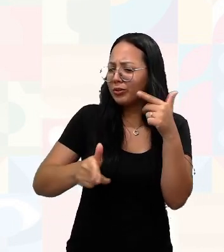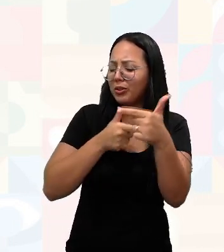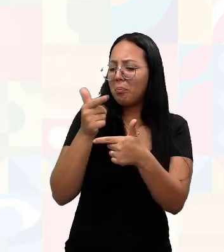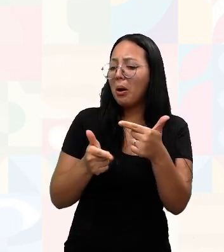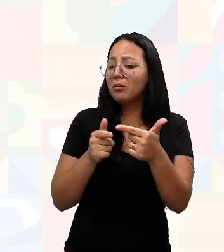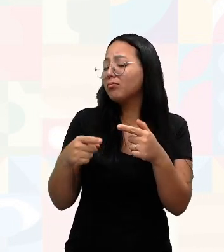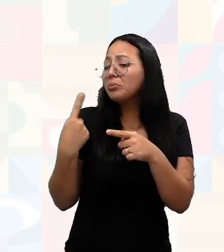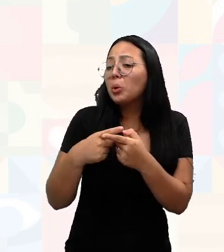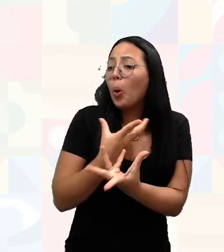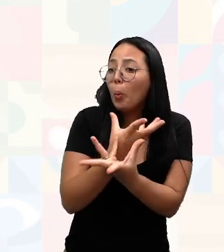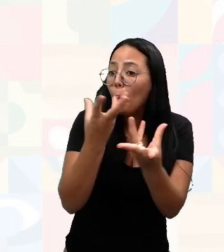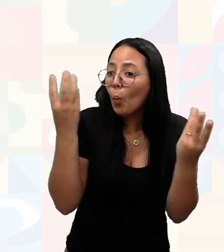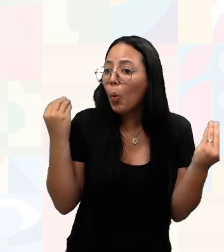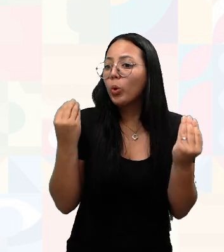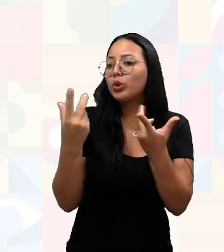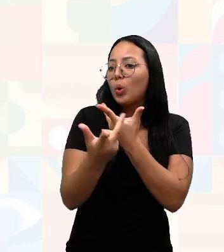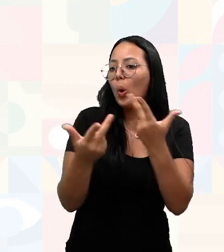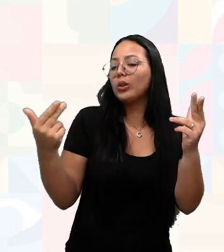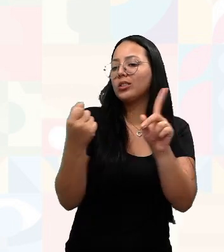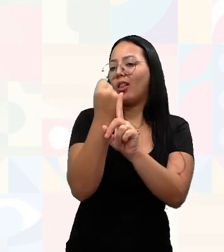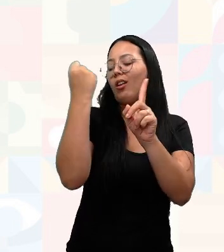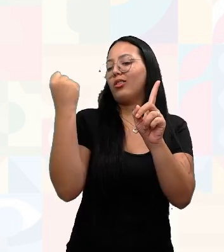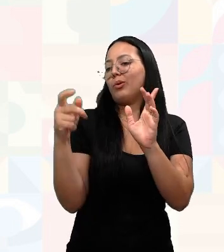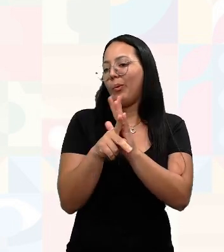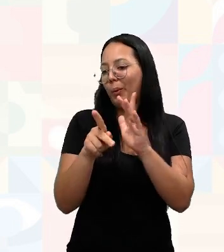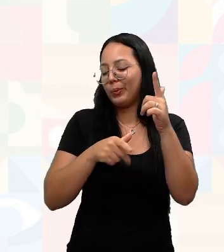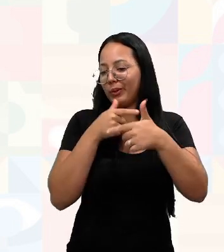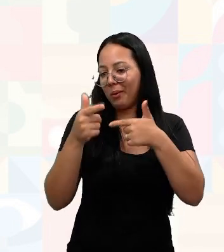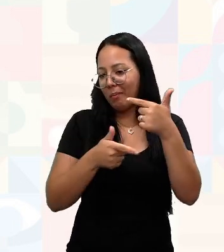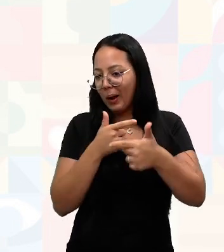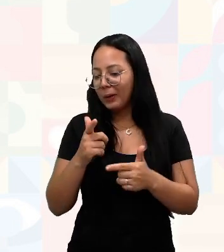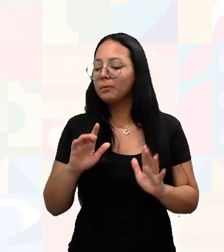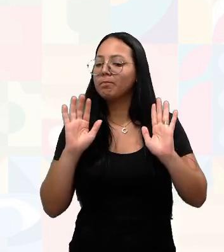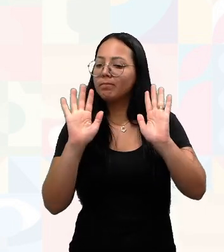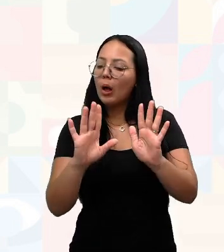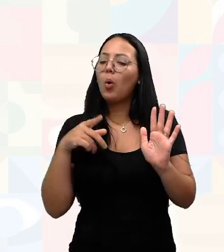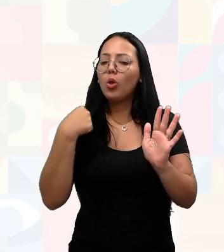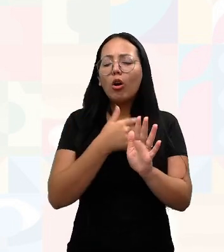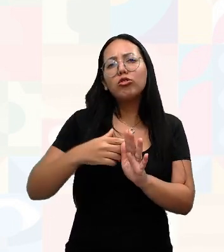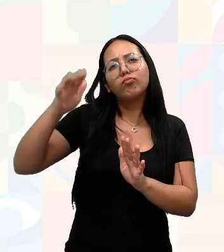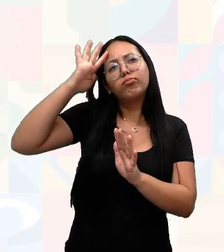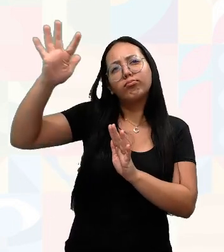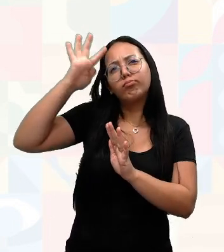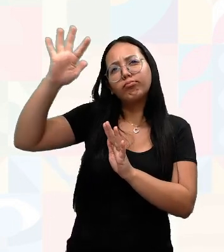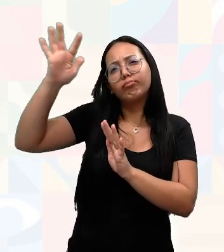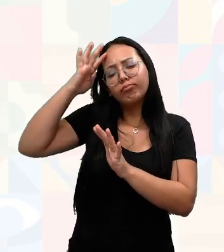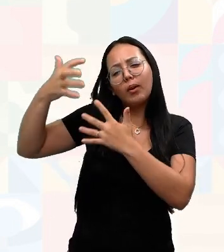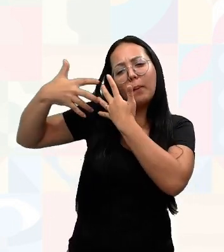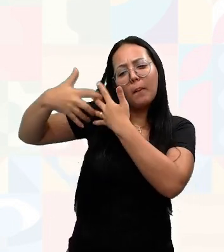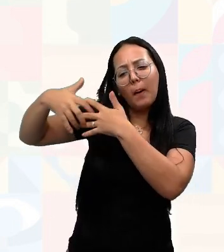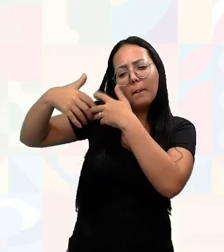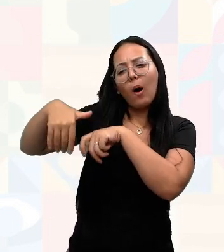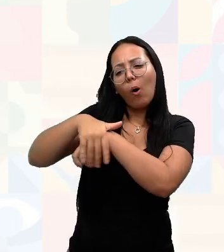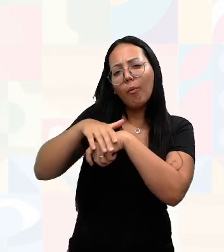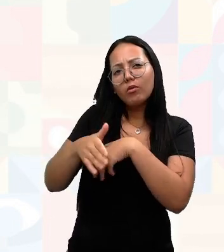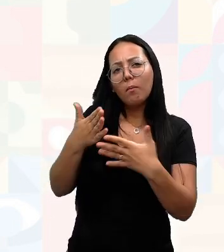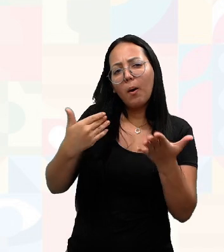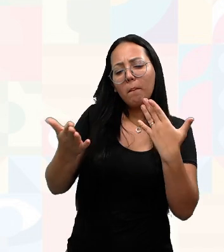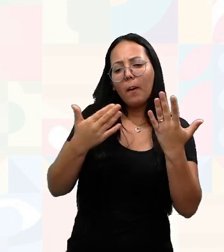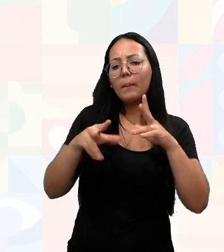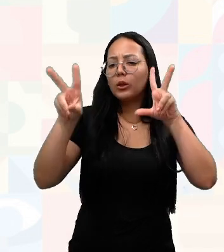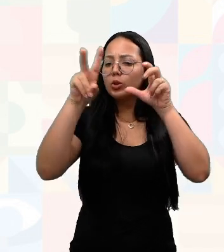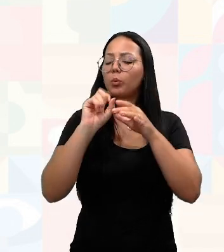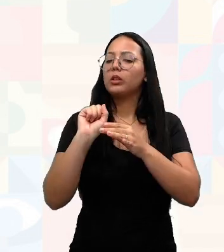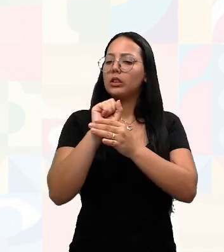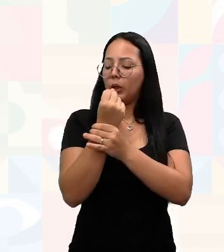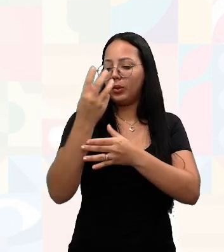que há tantos acidentes de trabalho? E a gente vem desenvolvendo um raciocínio, a gente vem conversando bastante sobre a questão da